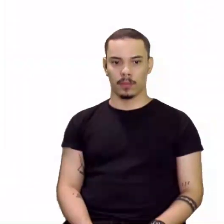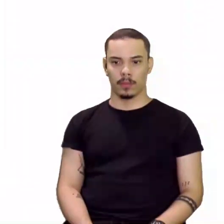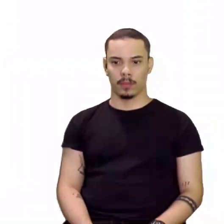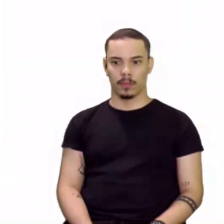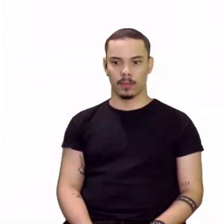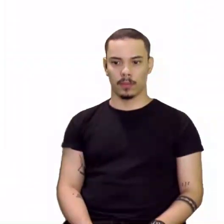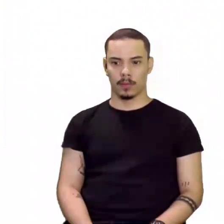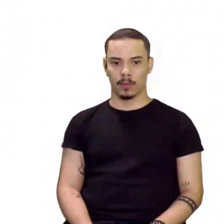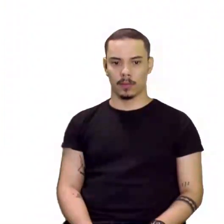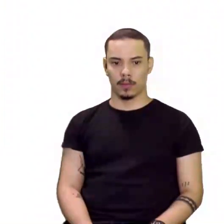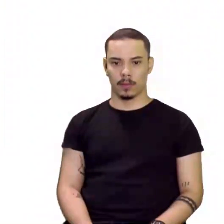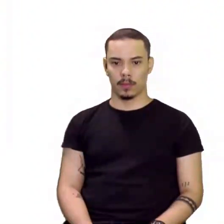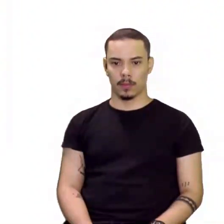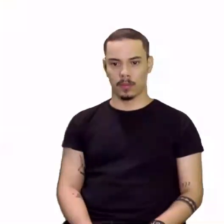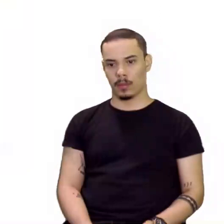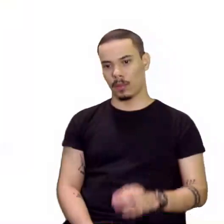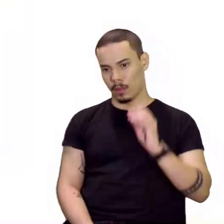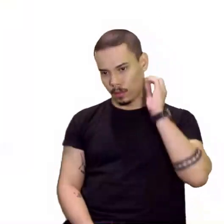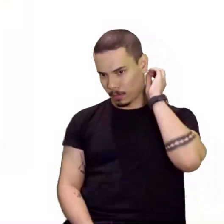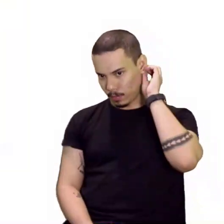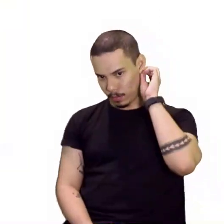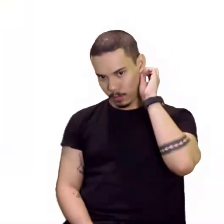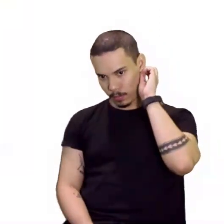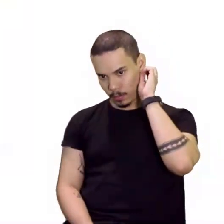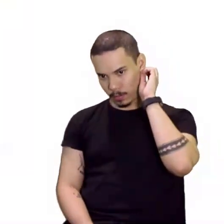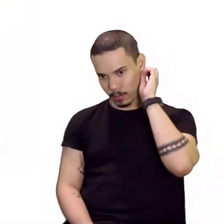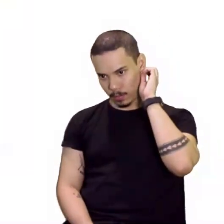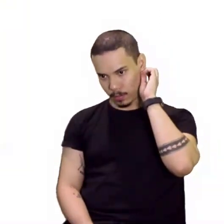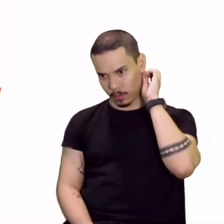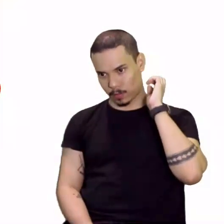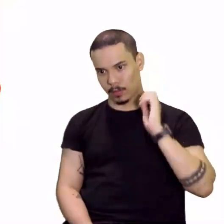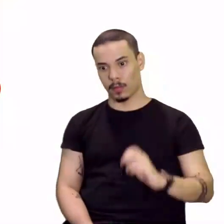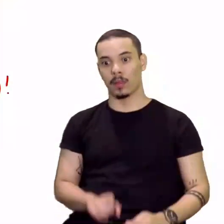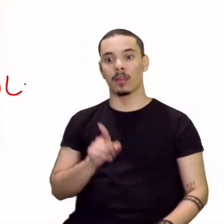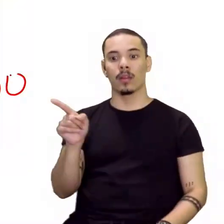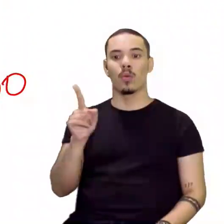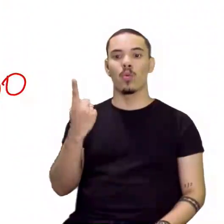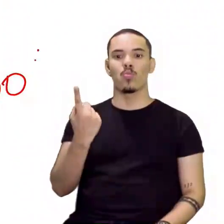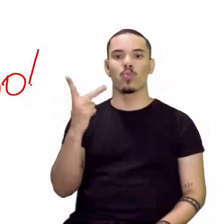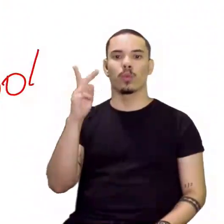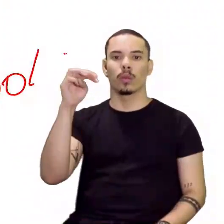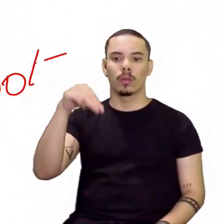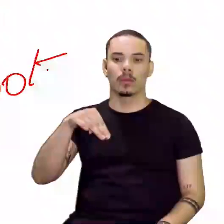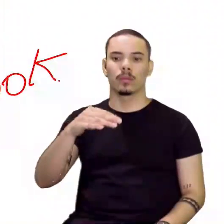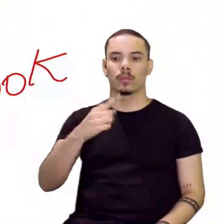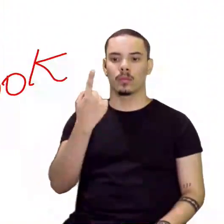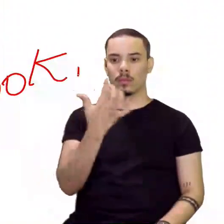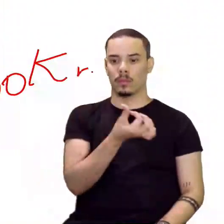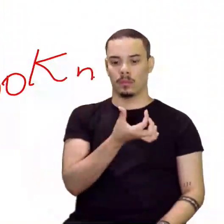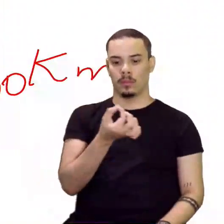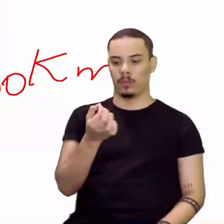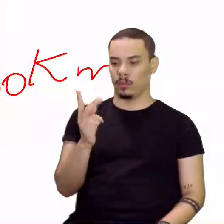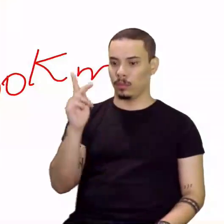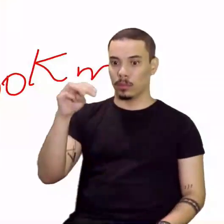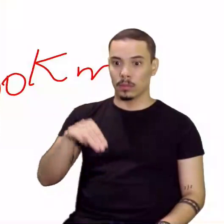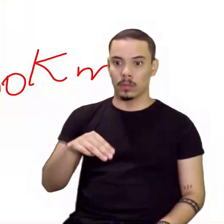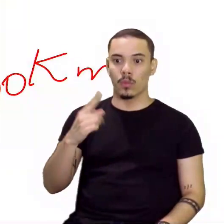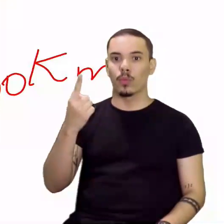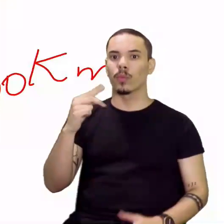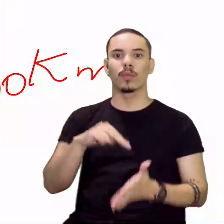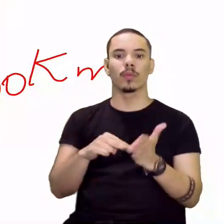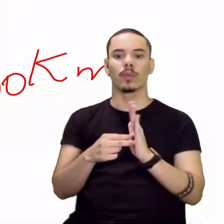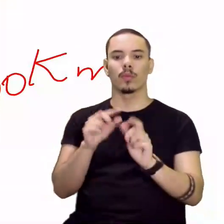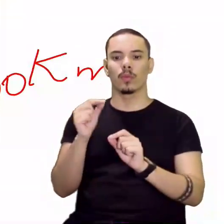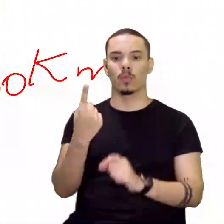é? Corresponde a 1 quilômetro. 1 para 600 quilômetros. Esse 1 é o que, professor? É